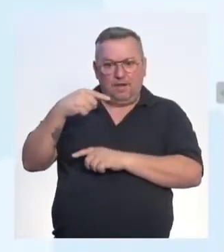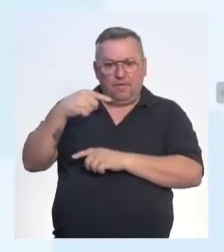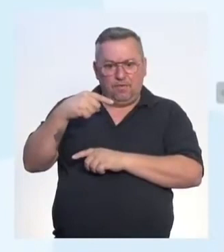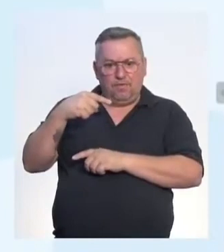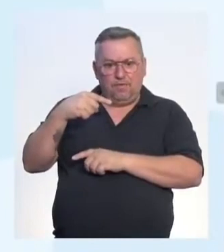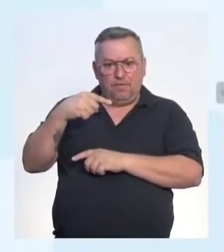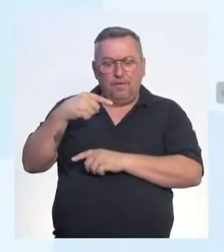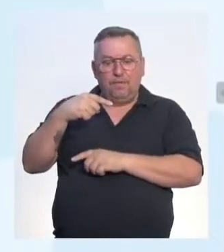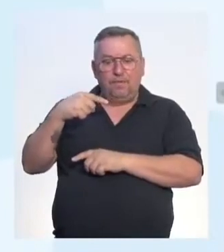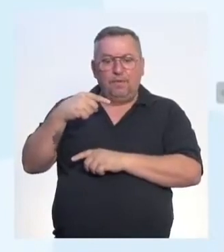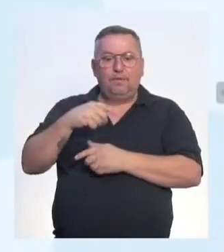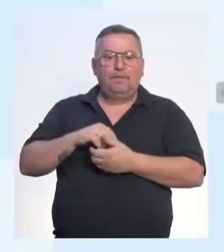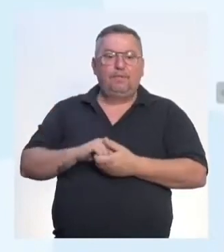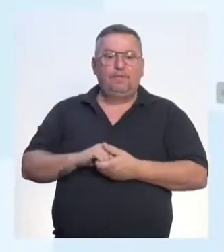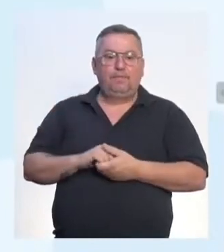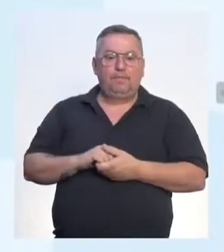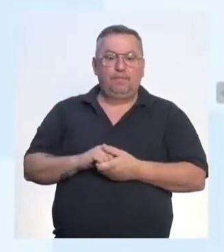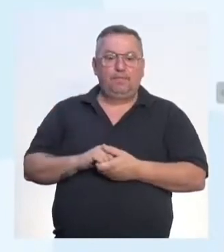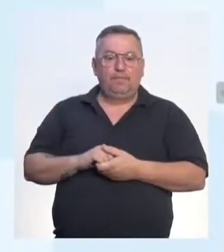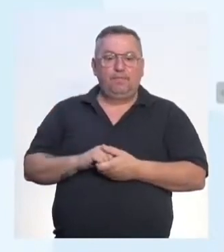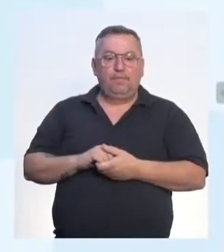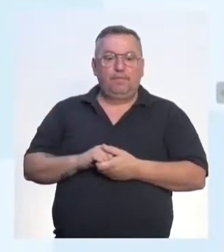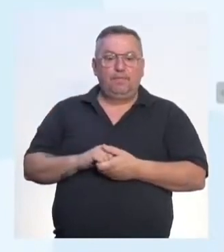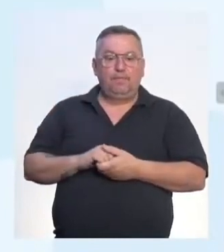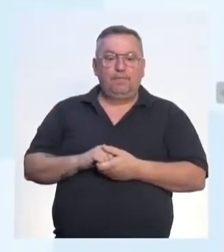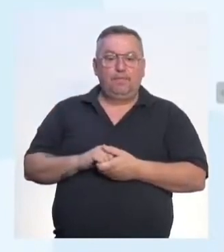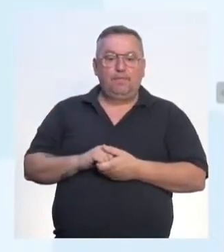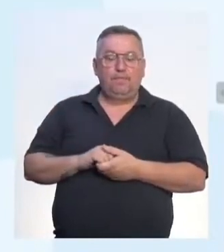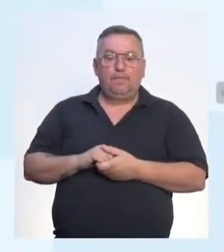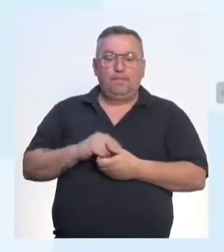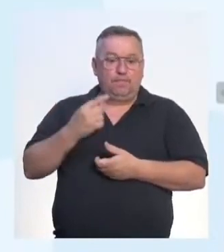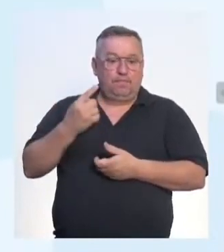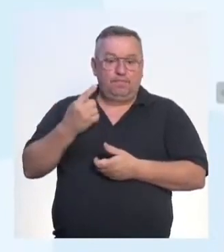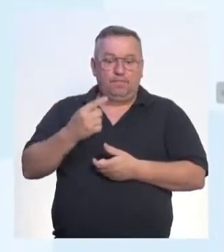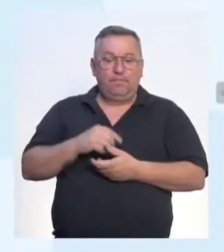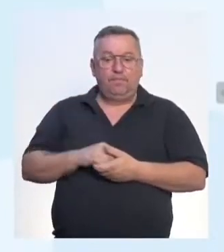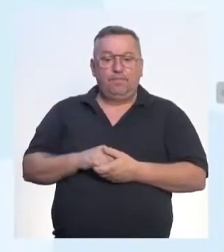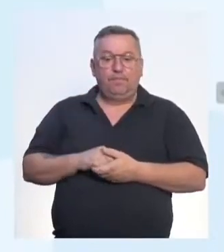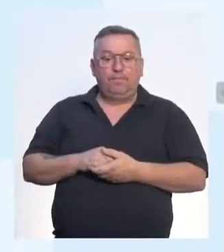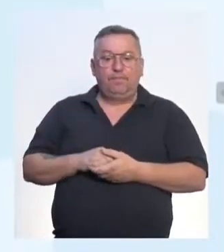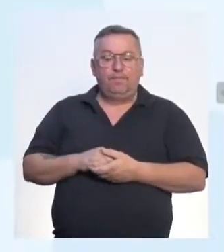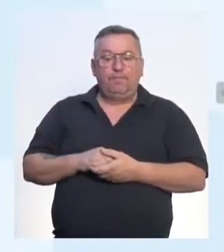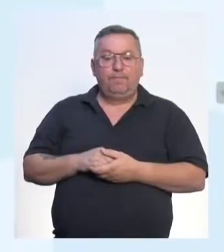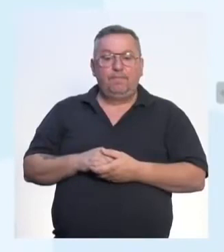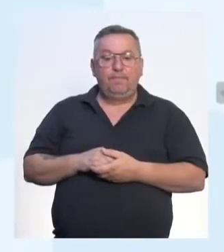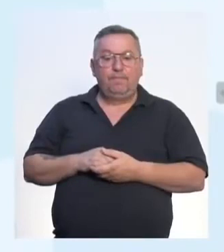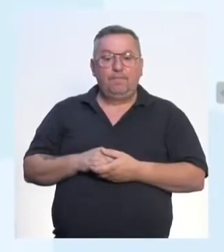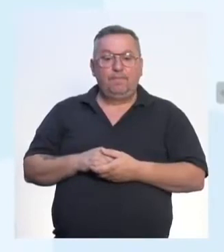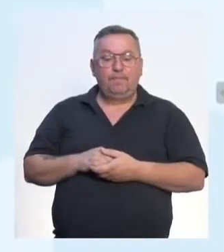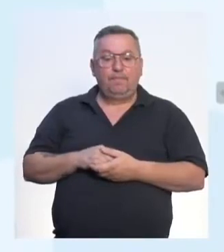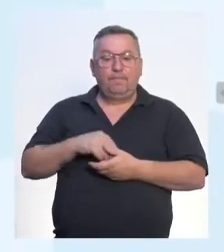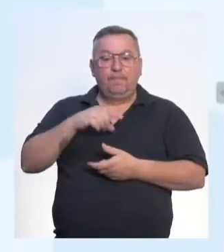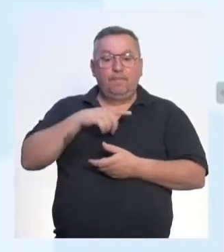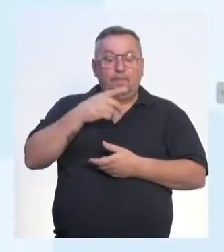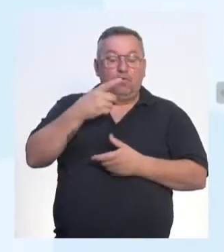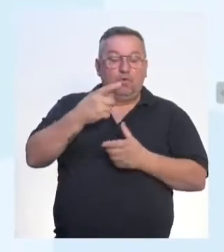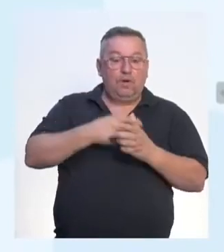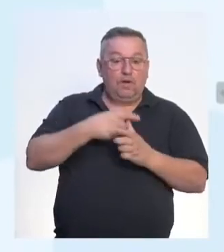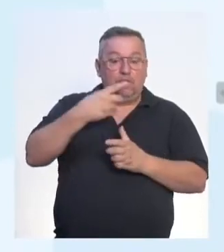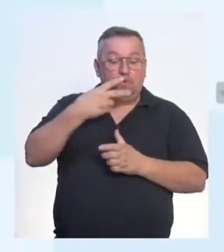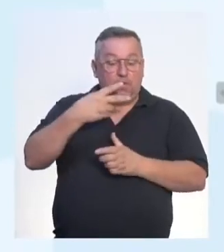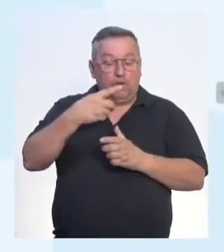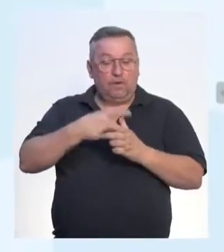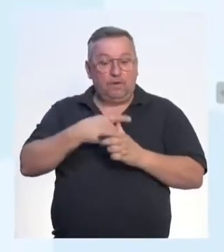Osmar? Então, sim. Sinais opostos dá 1 negativo. 1 que multiplica 1 dá 1. Ok. Beleza. Eu devo 2, eu devo